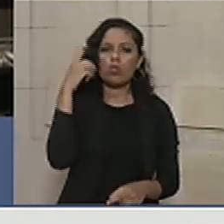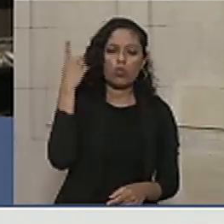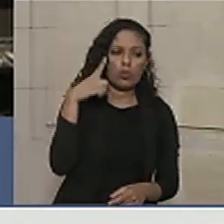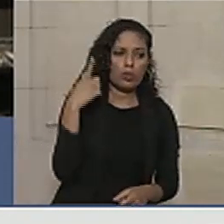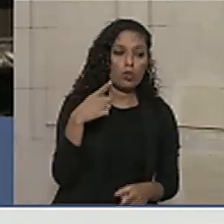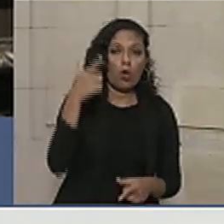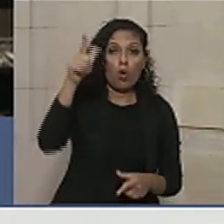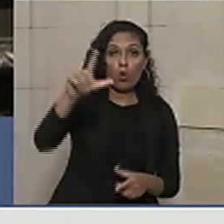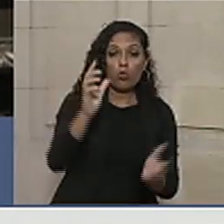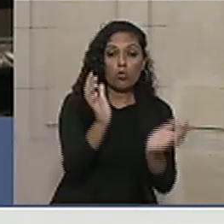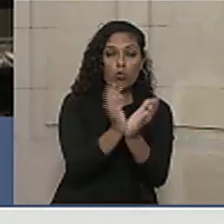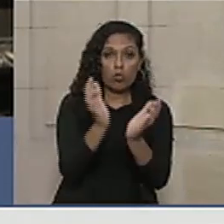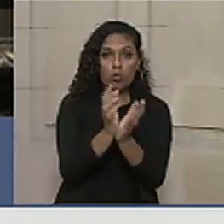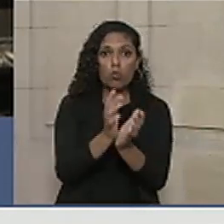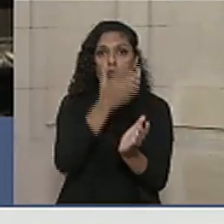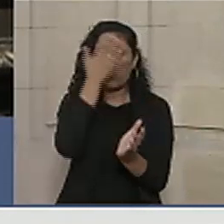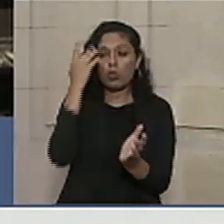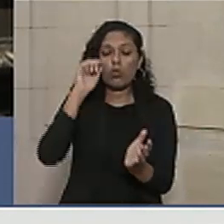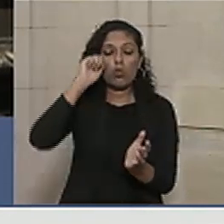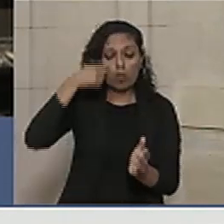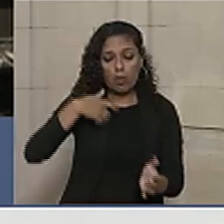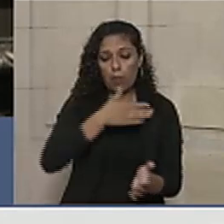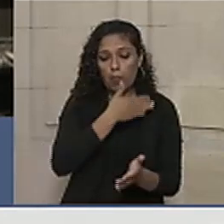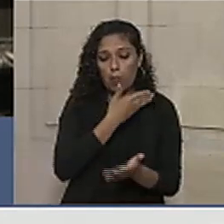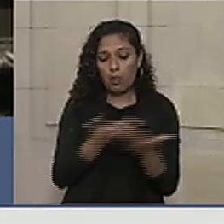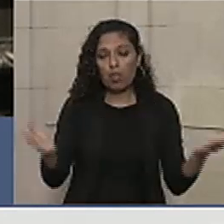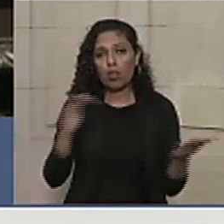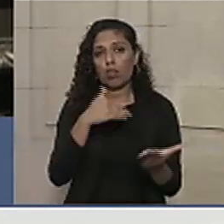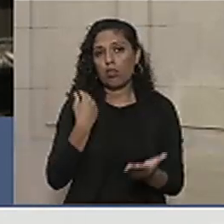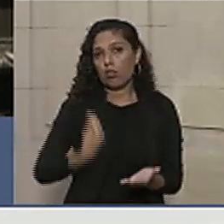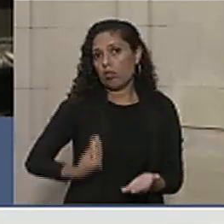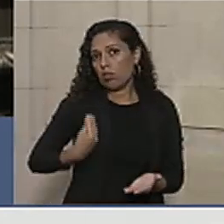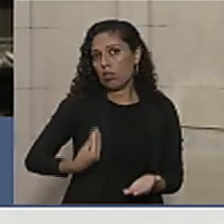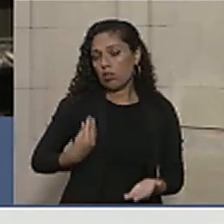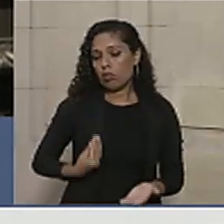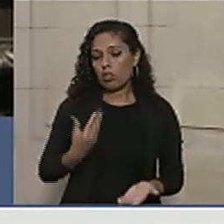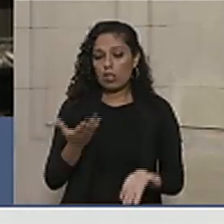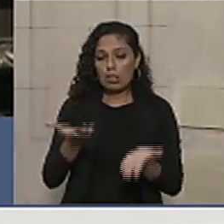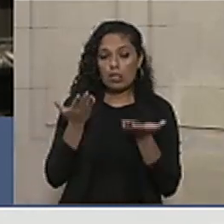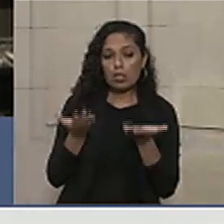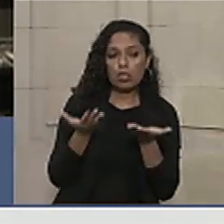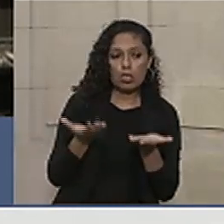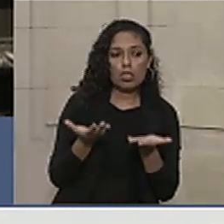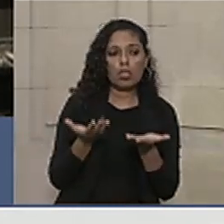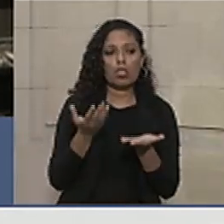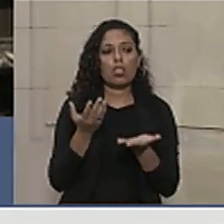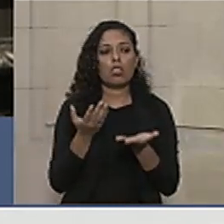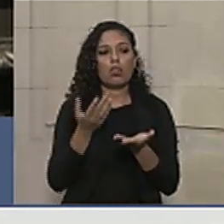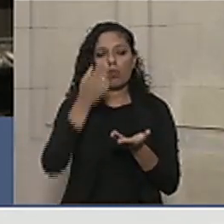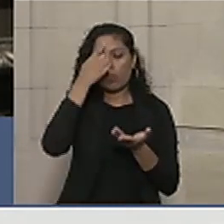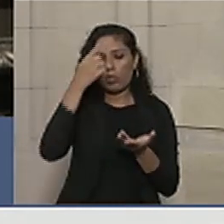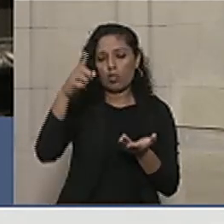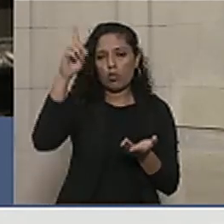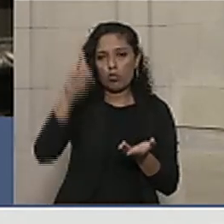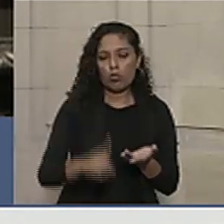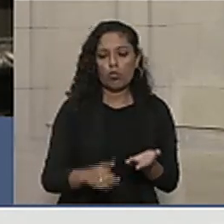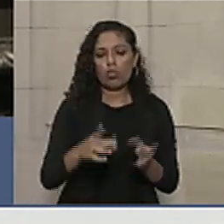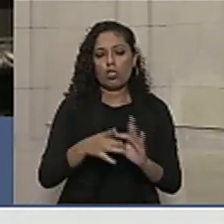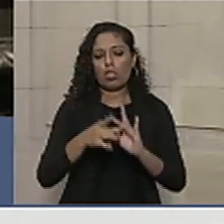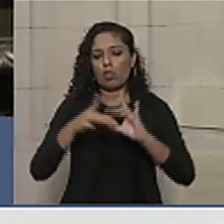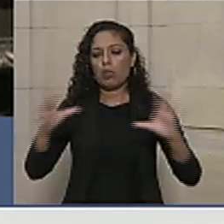outras lideranças negras perderam a vida na luta e na defesa pelos direitos e